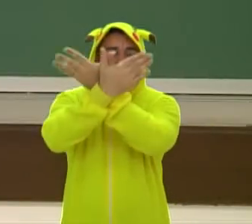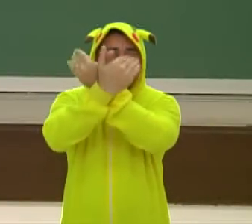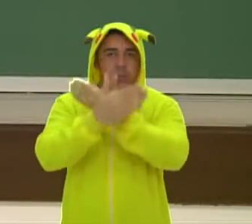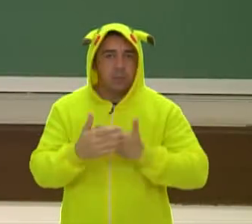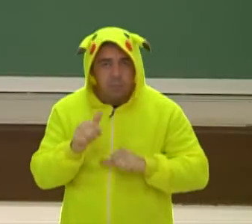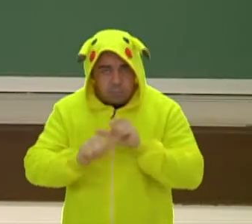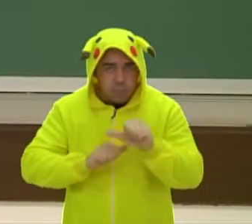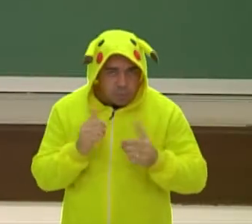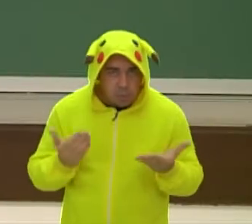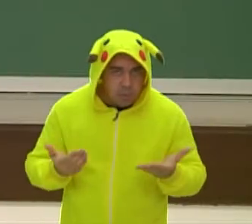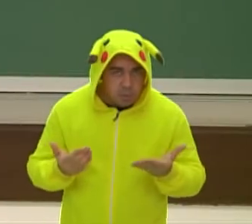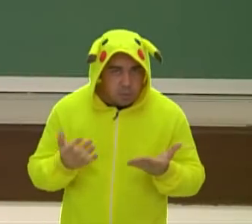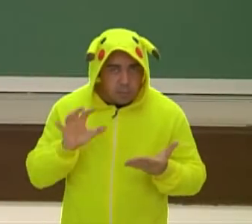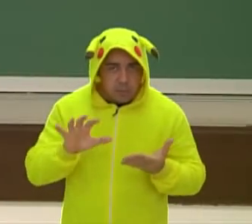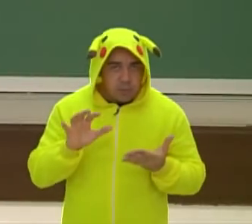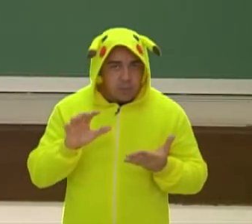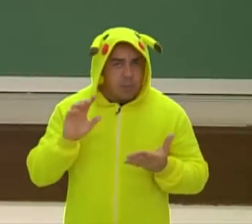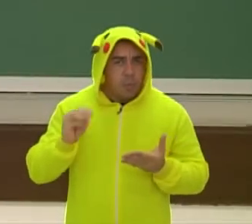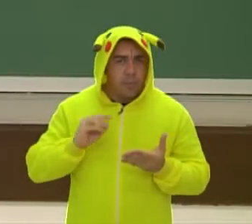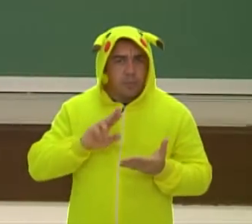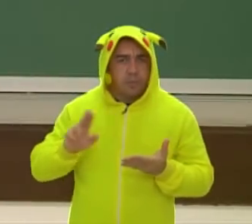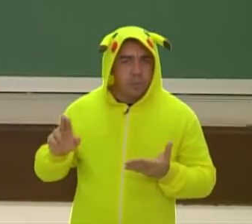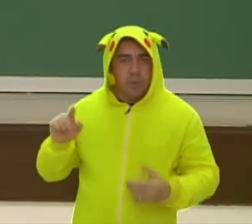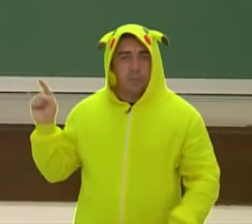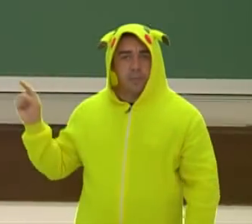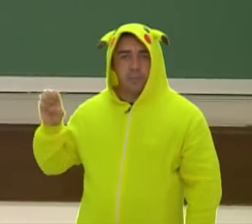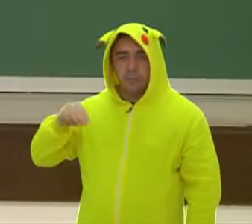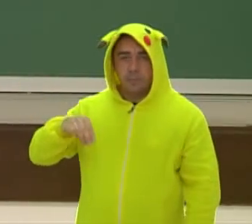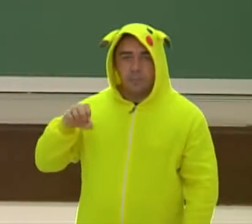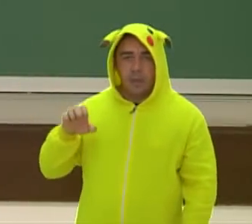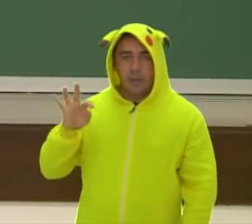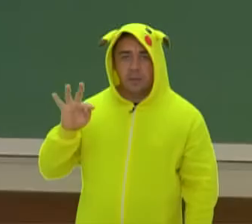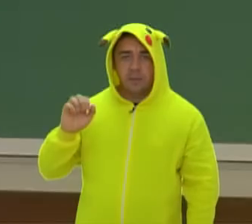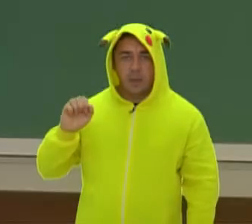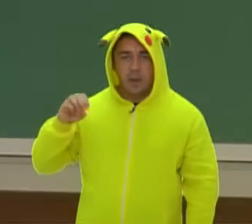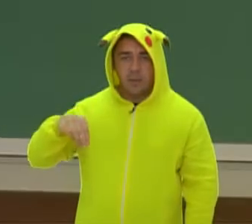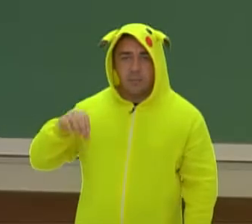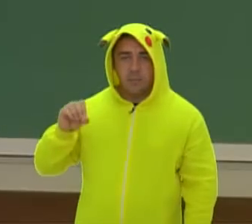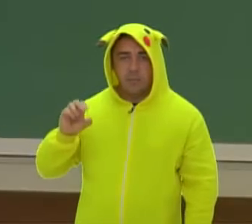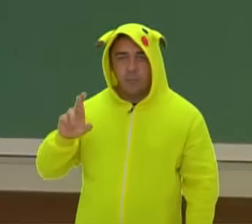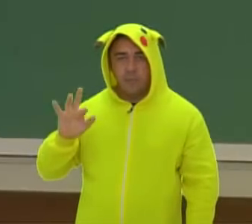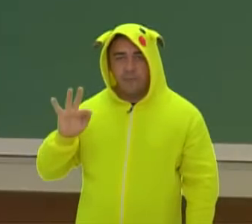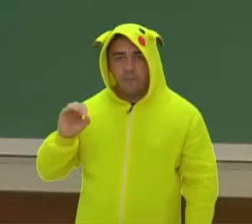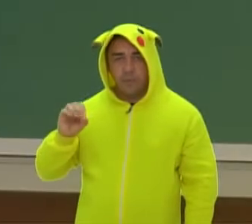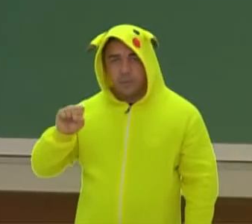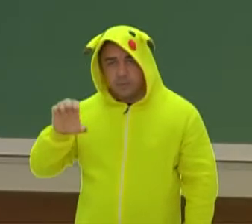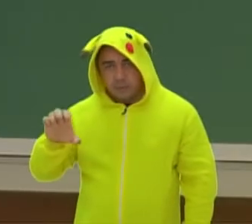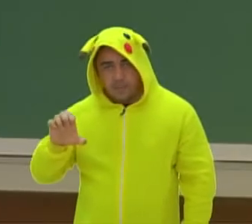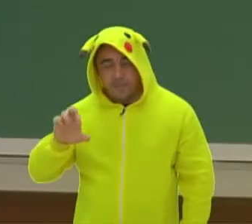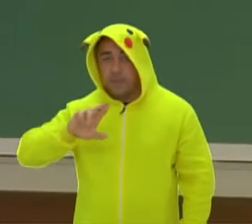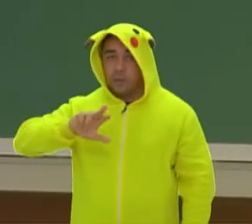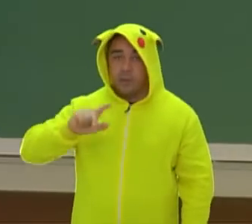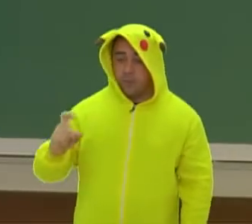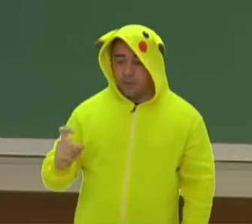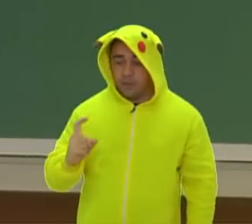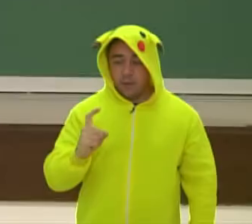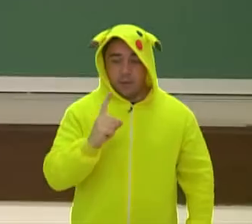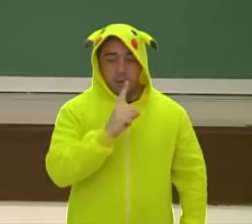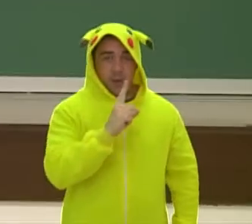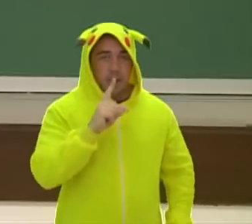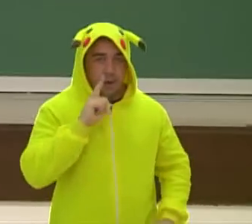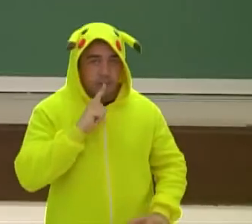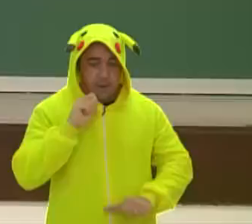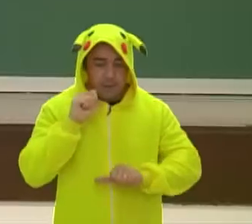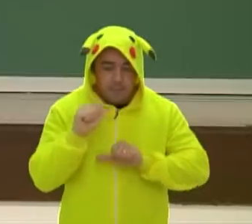mariposa, enfim. Qual processo é esse? Metamorfose. Então, na verdade, Pokémon não evolui, ele